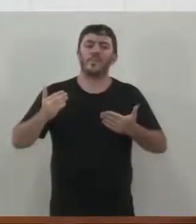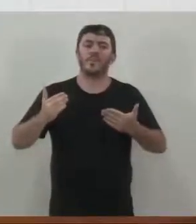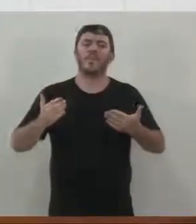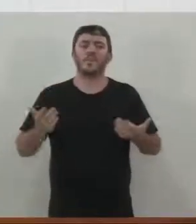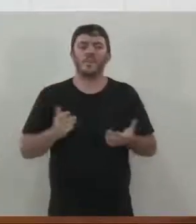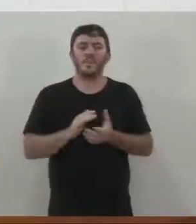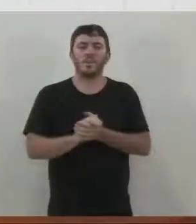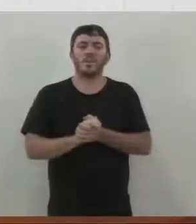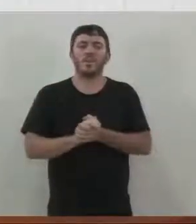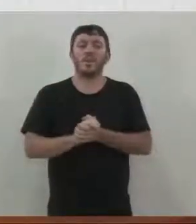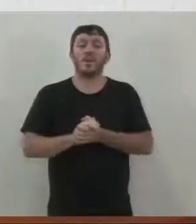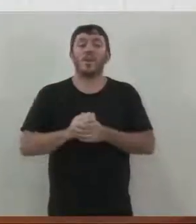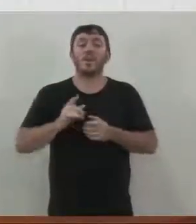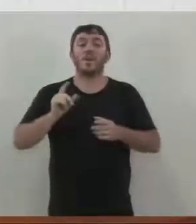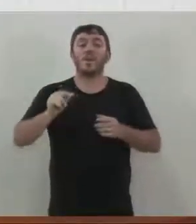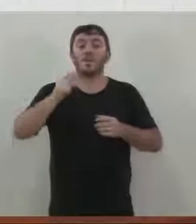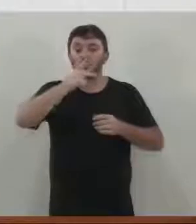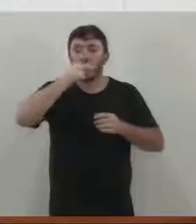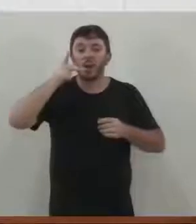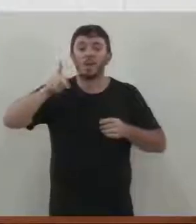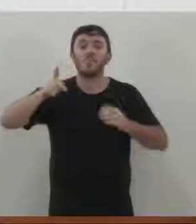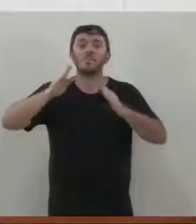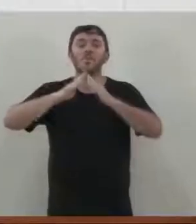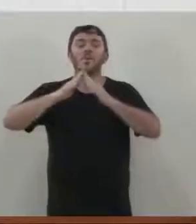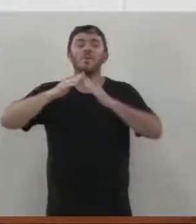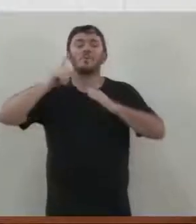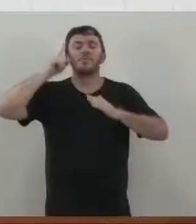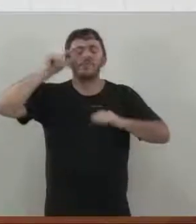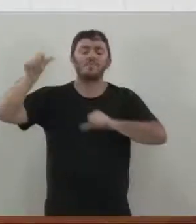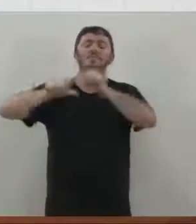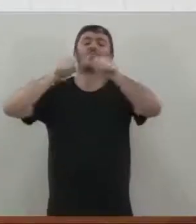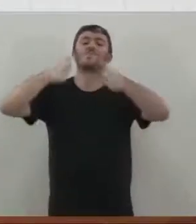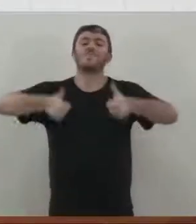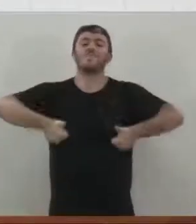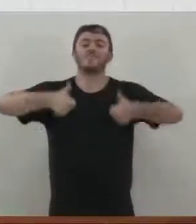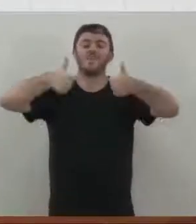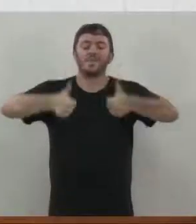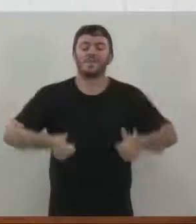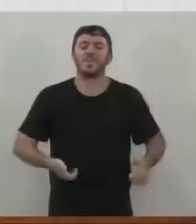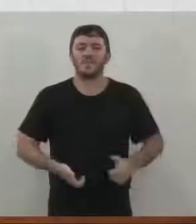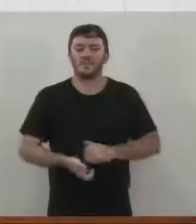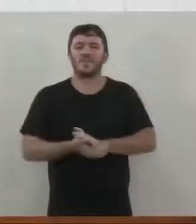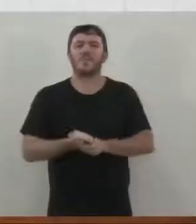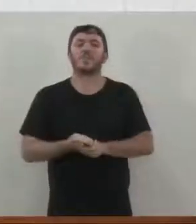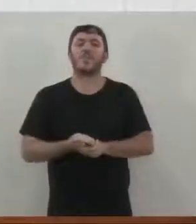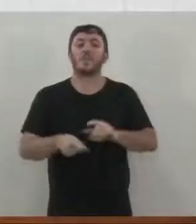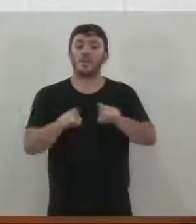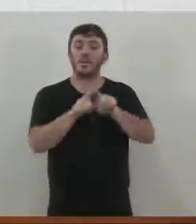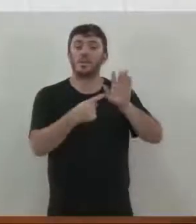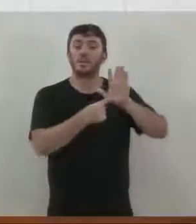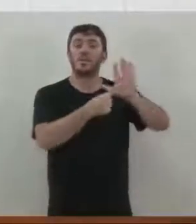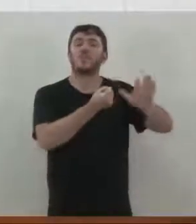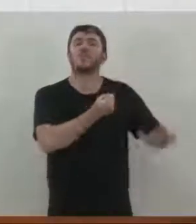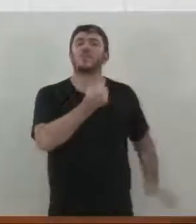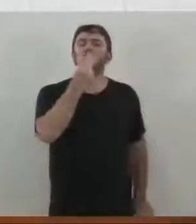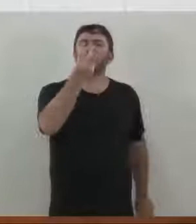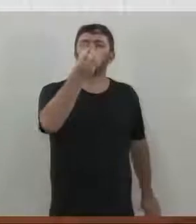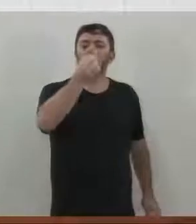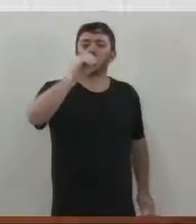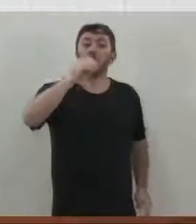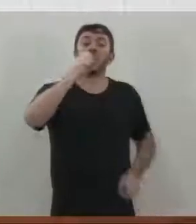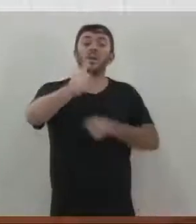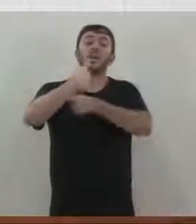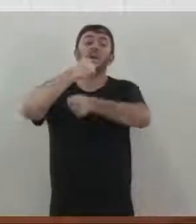que o sonho daqueles moradores se tornasse realidade. Também temos a indicação